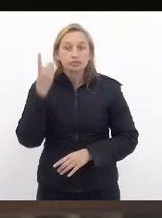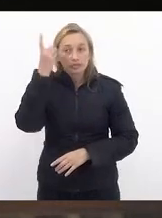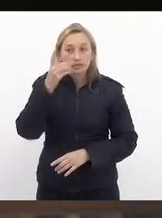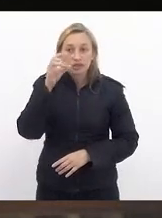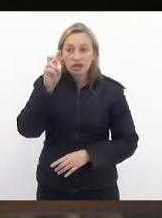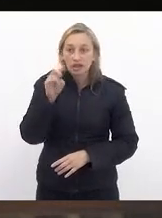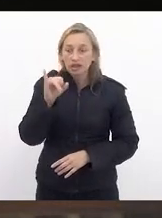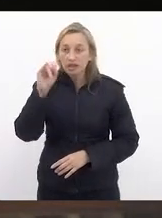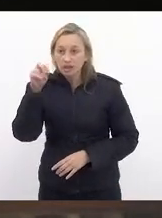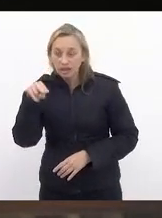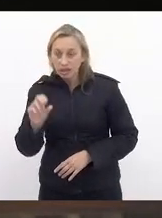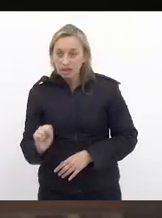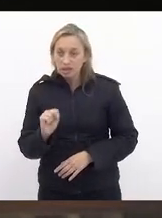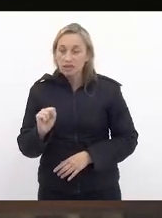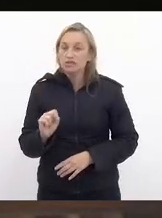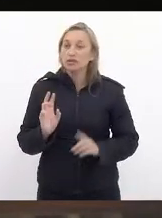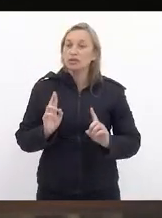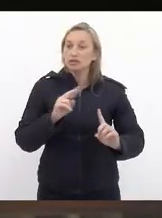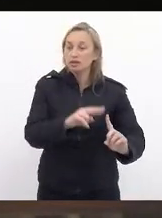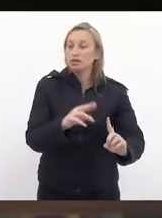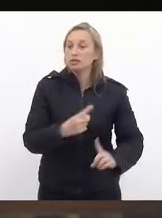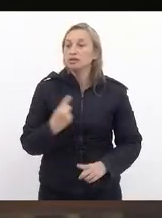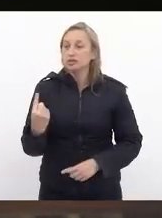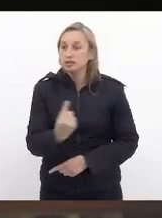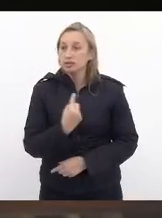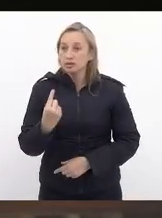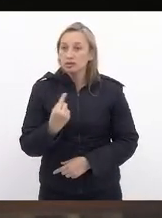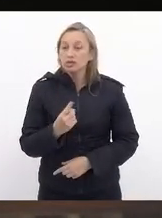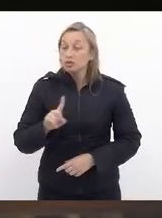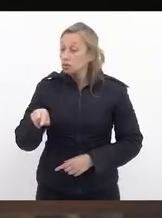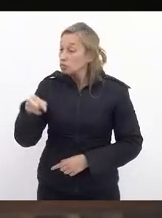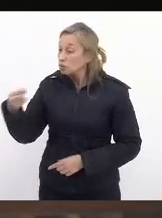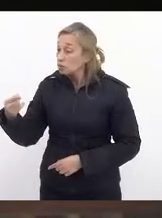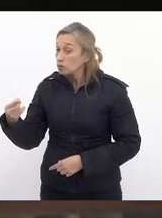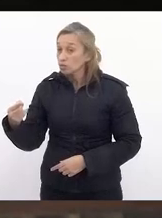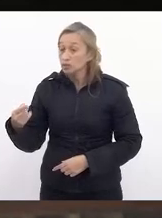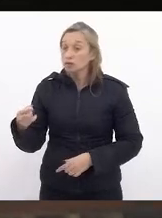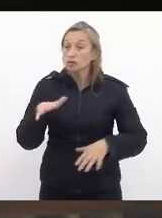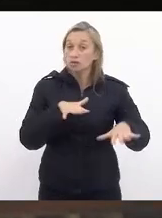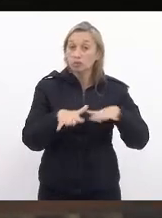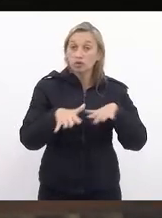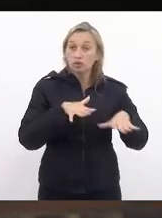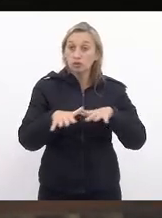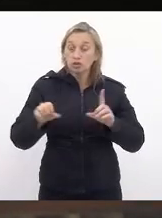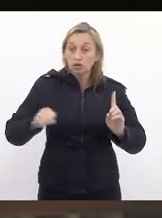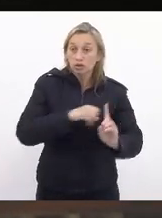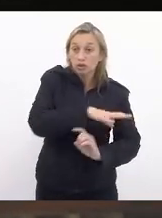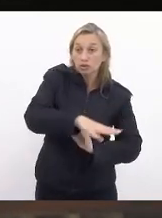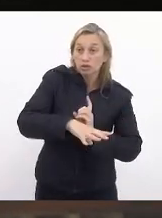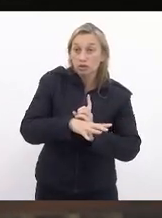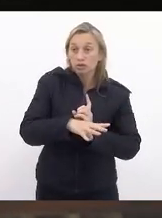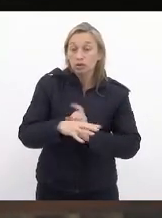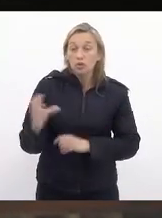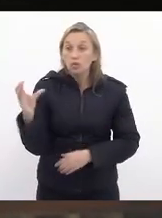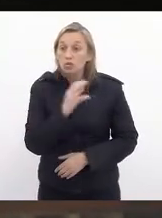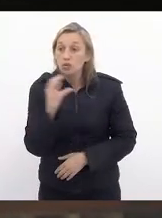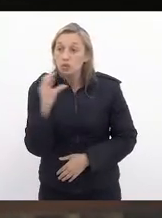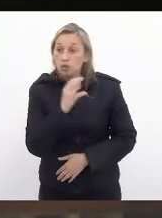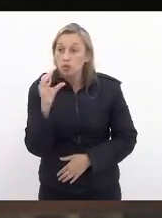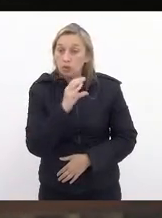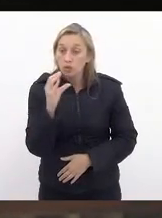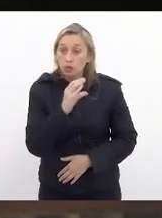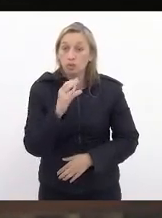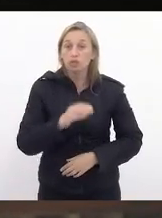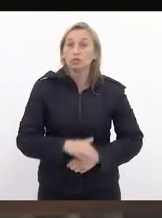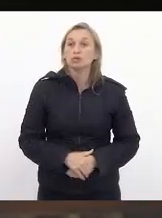que foi uma referência para nós eu tava do outro lado no movimento social correndo